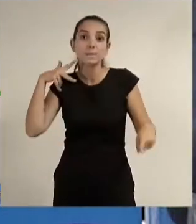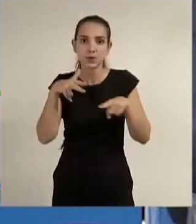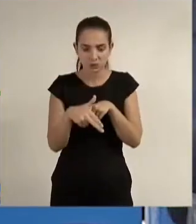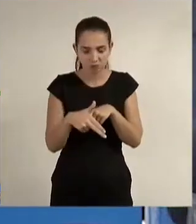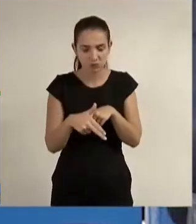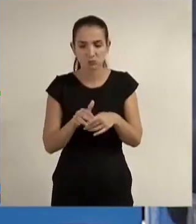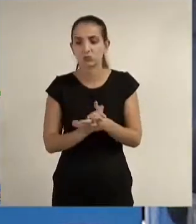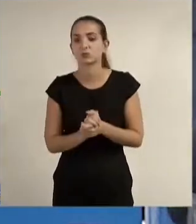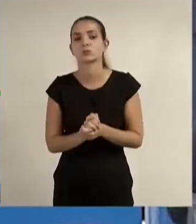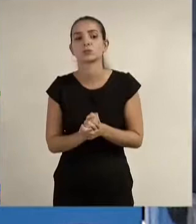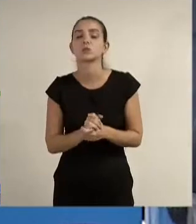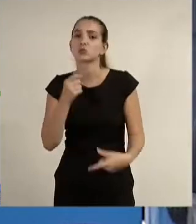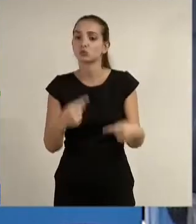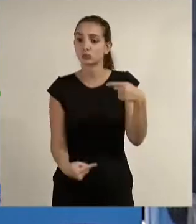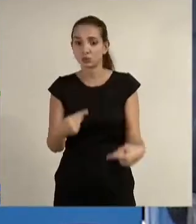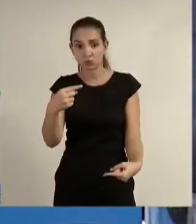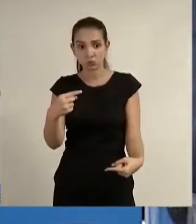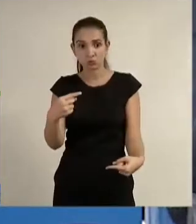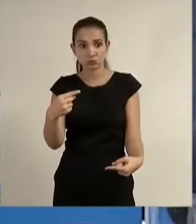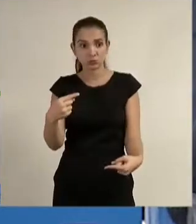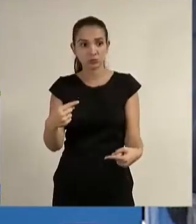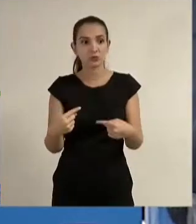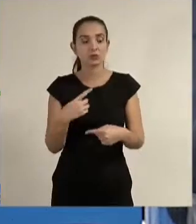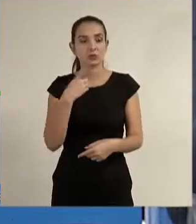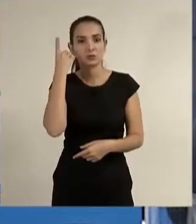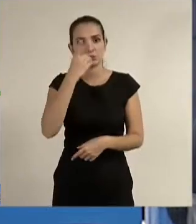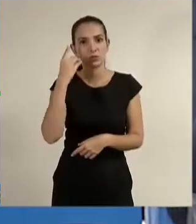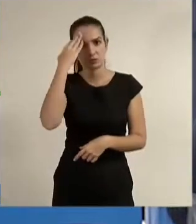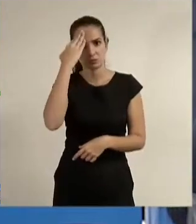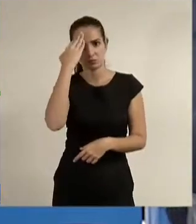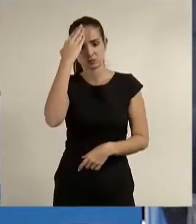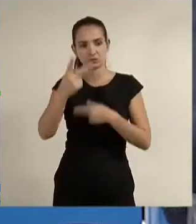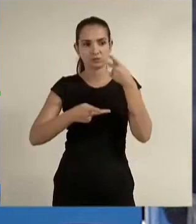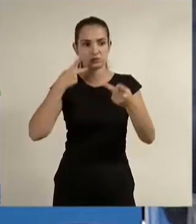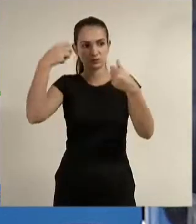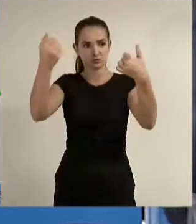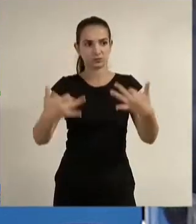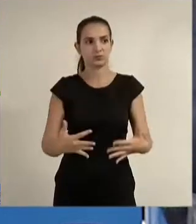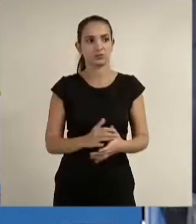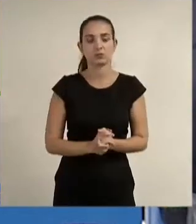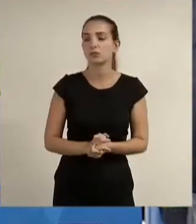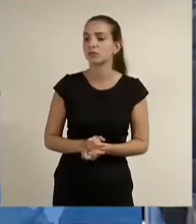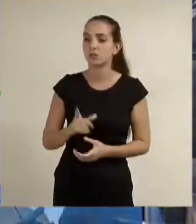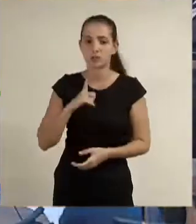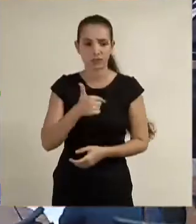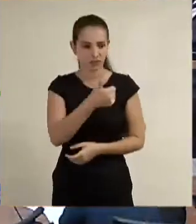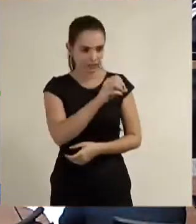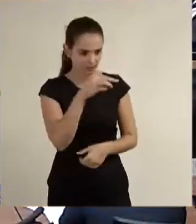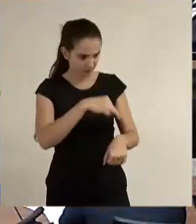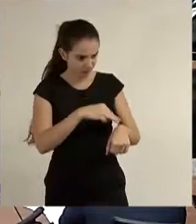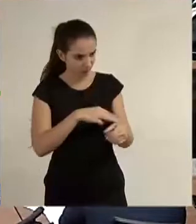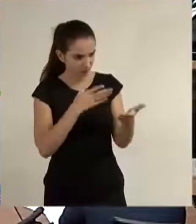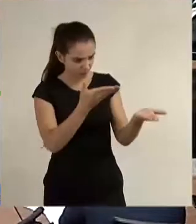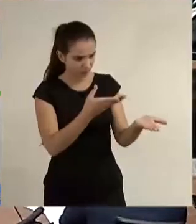a discussão. Deputado Barbosinha para discutir. Vossa Excelência disporá de 10 minutos, nobre deputado.